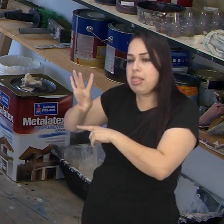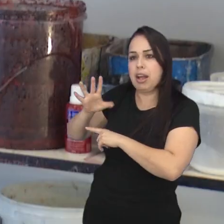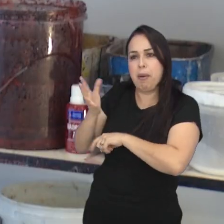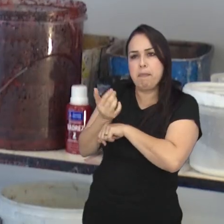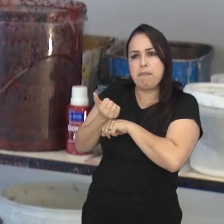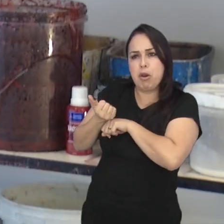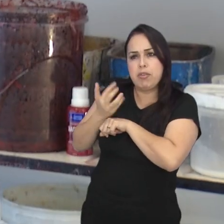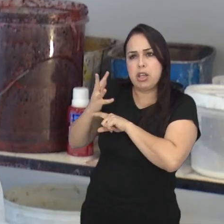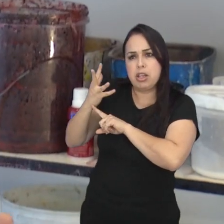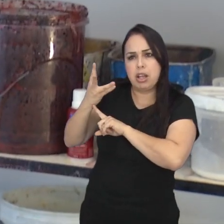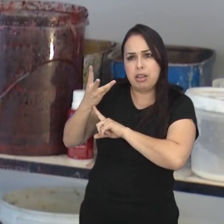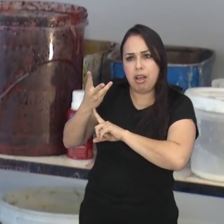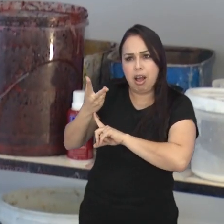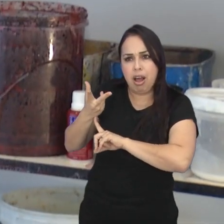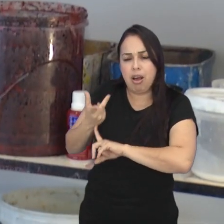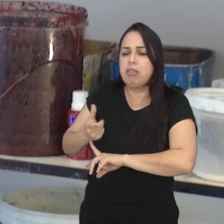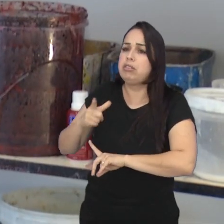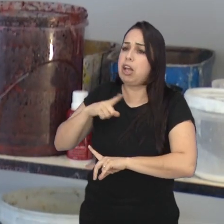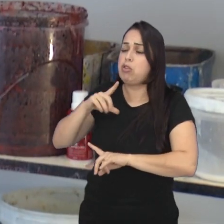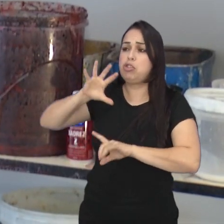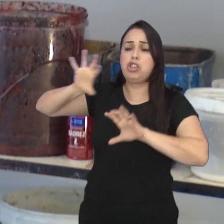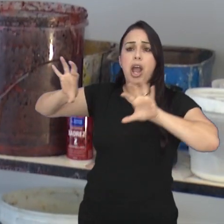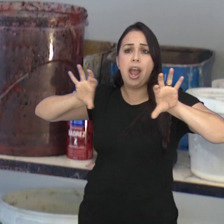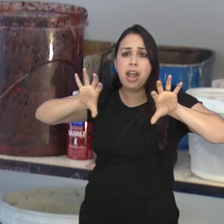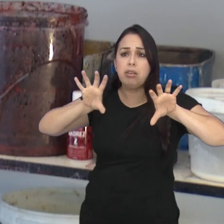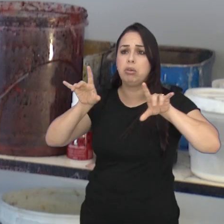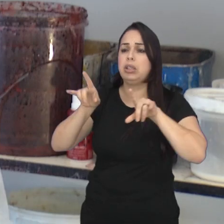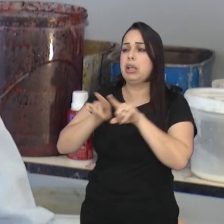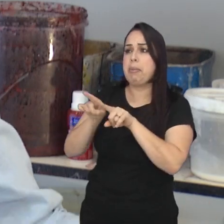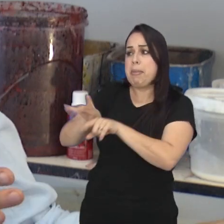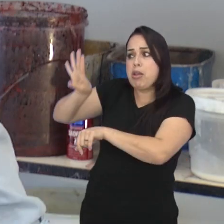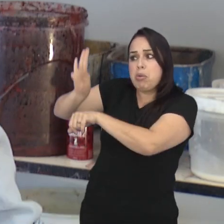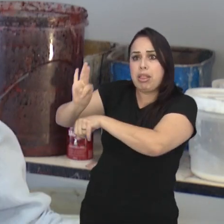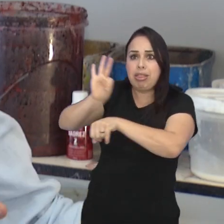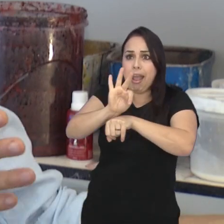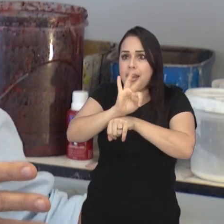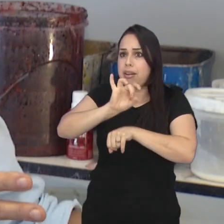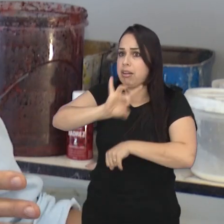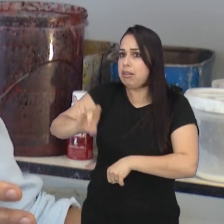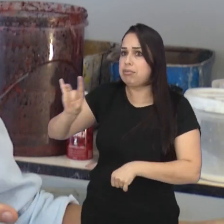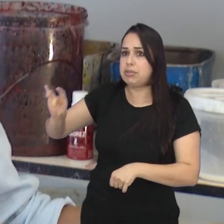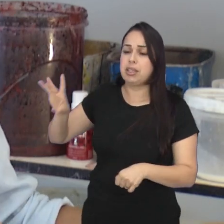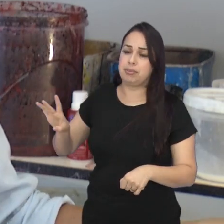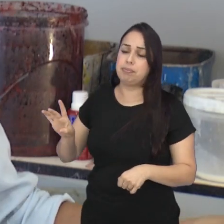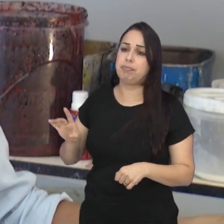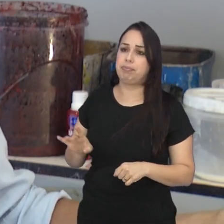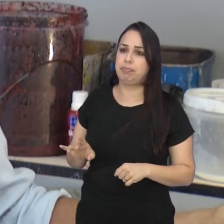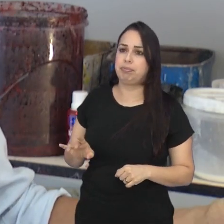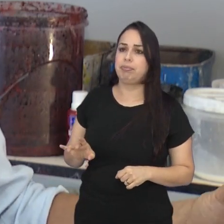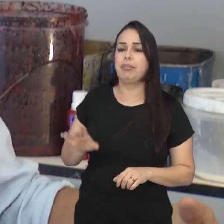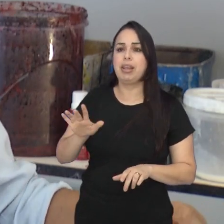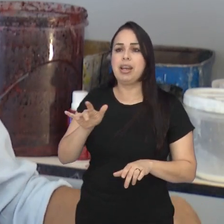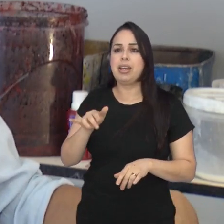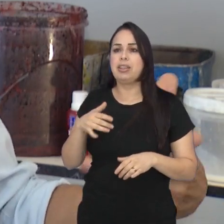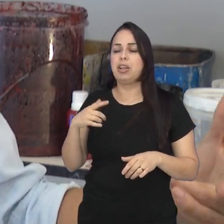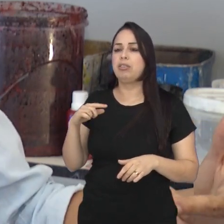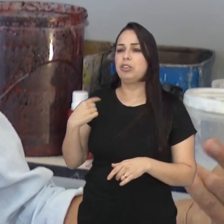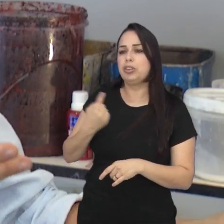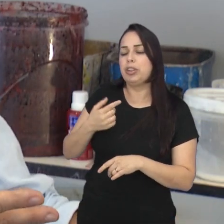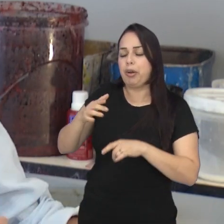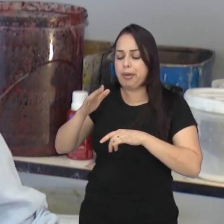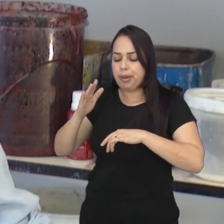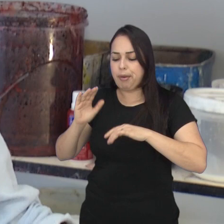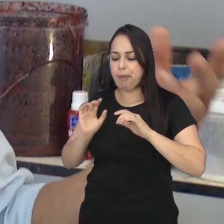diferente de trabalhar. Ele desenvolve a técnica dele, a técnica que onde ele